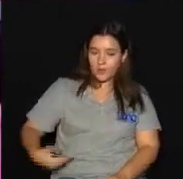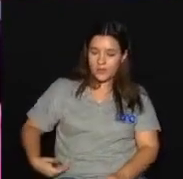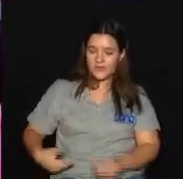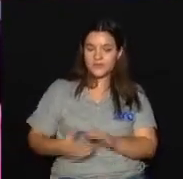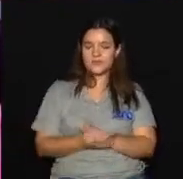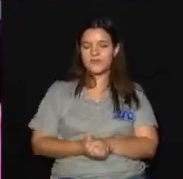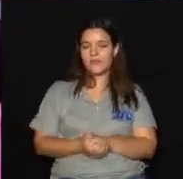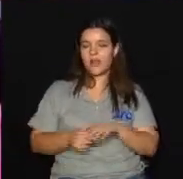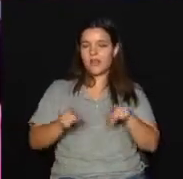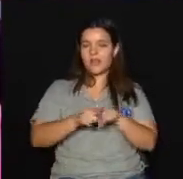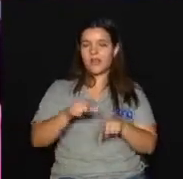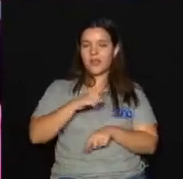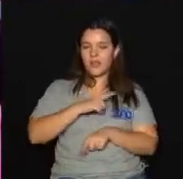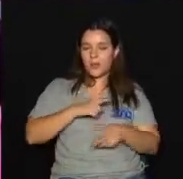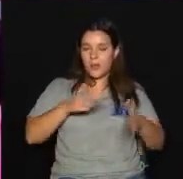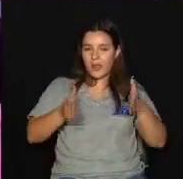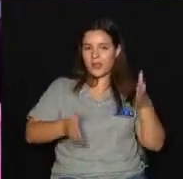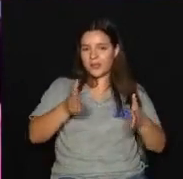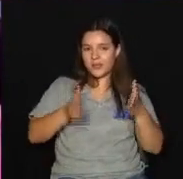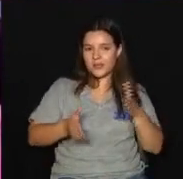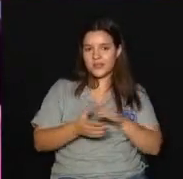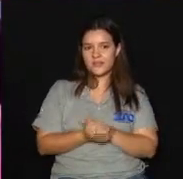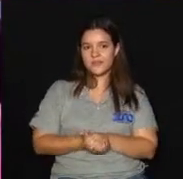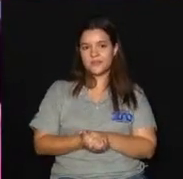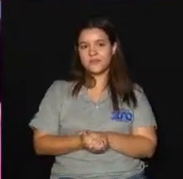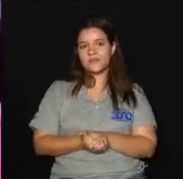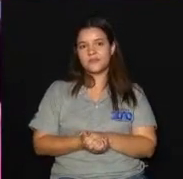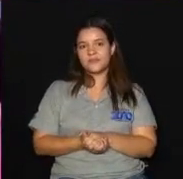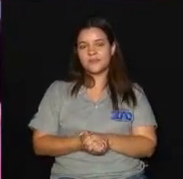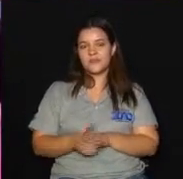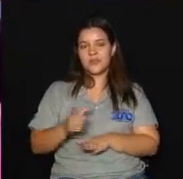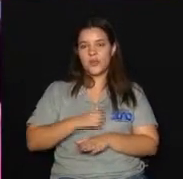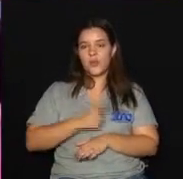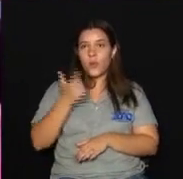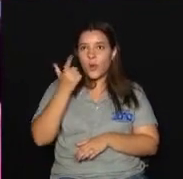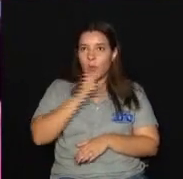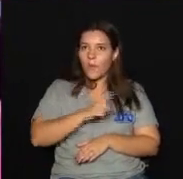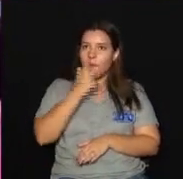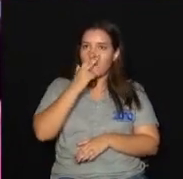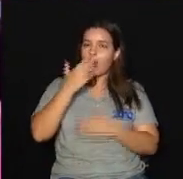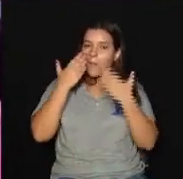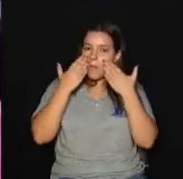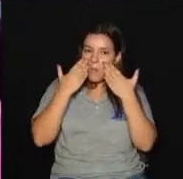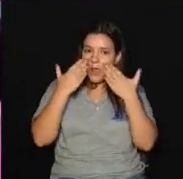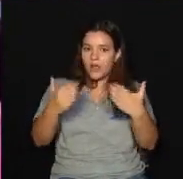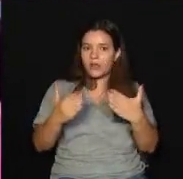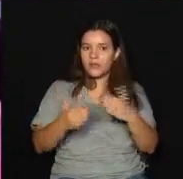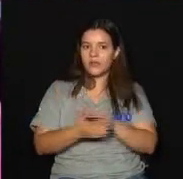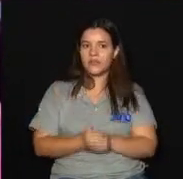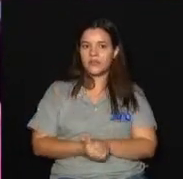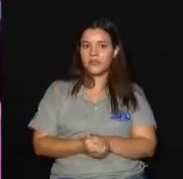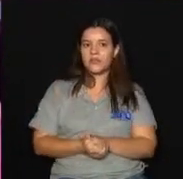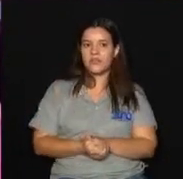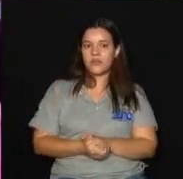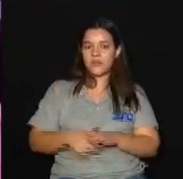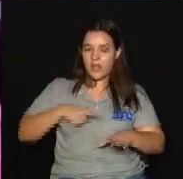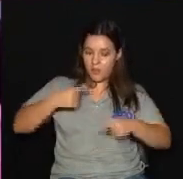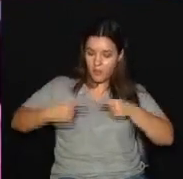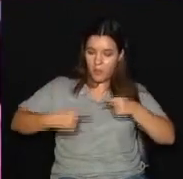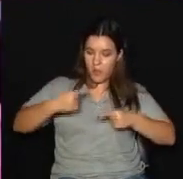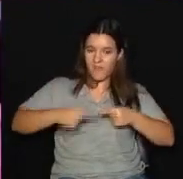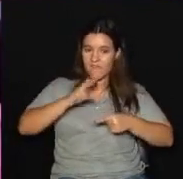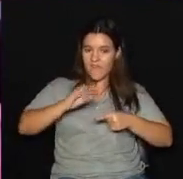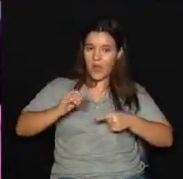Mas você tem, durante a campanha, a reafirmação de manutenção de algumas políticas